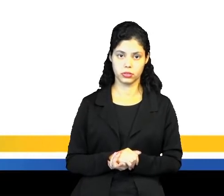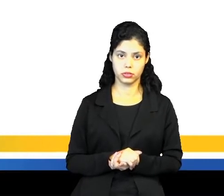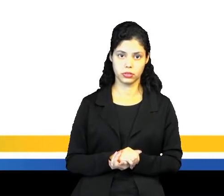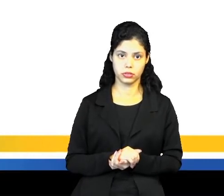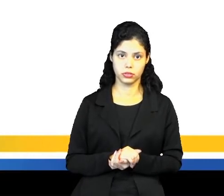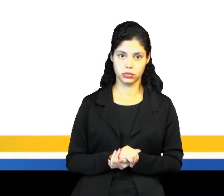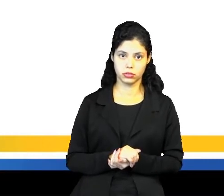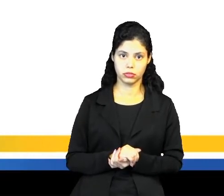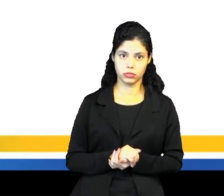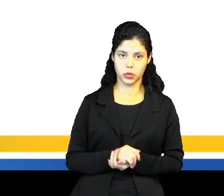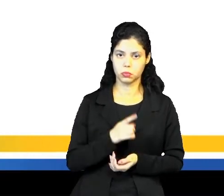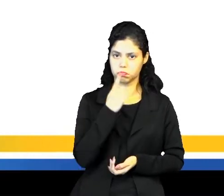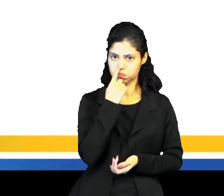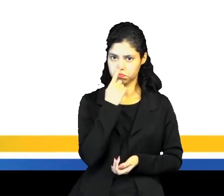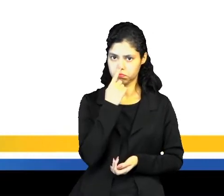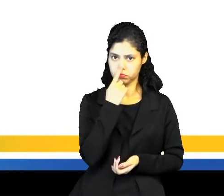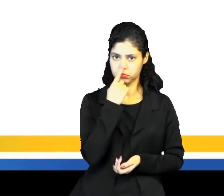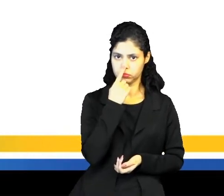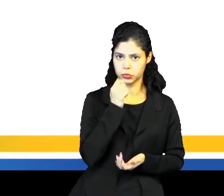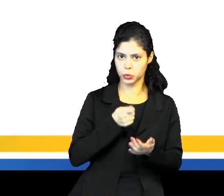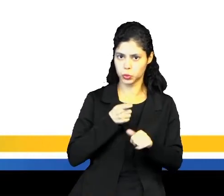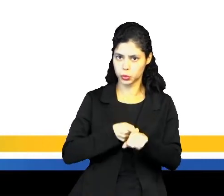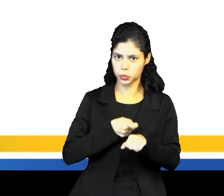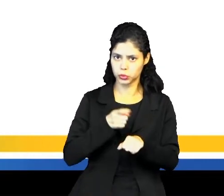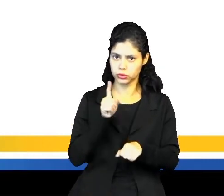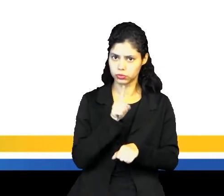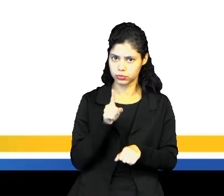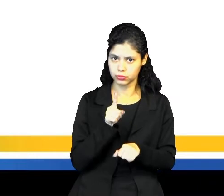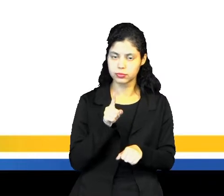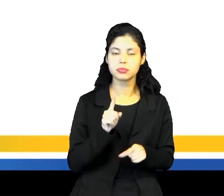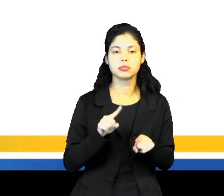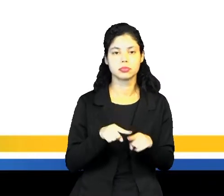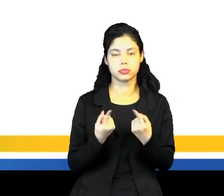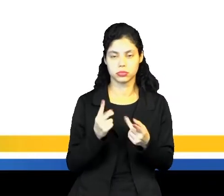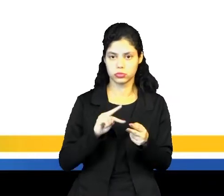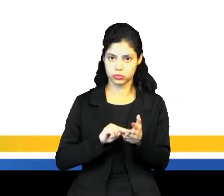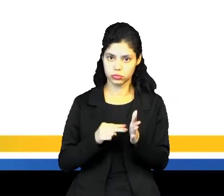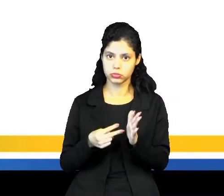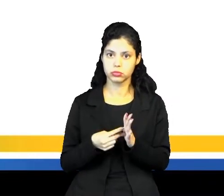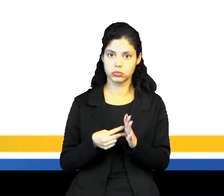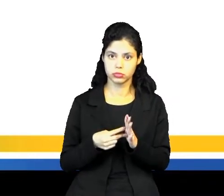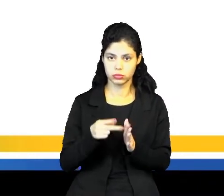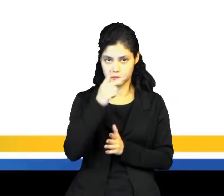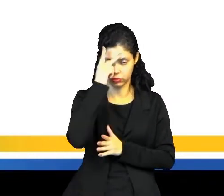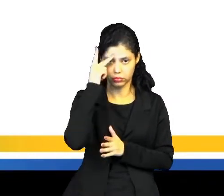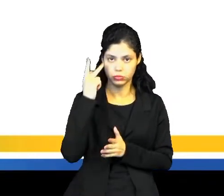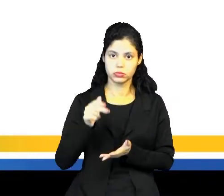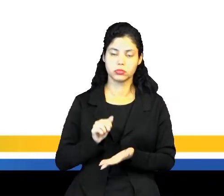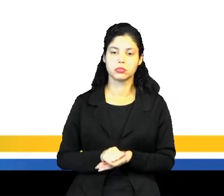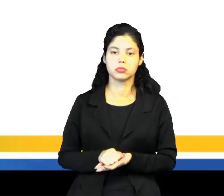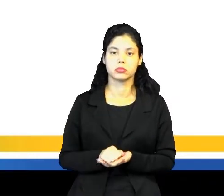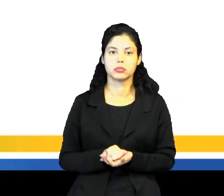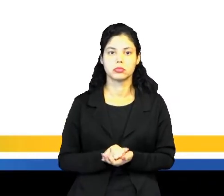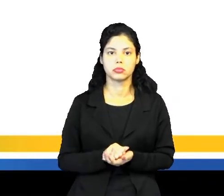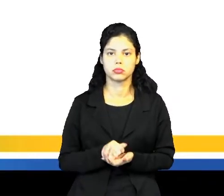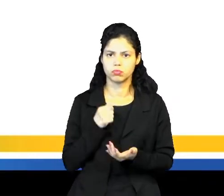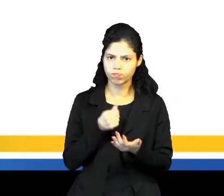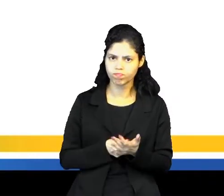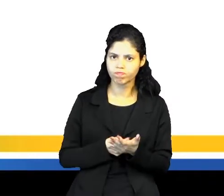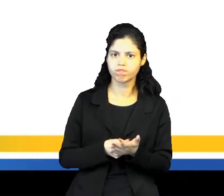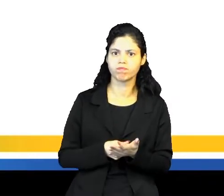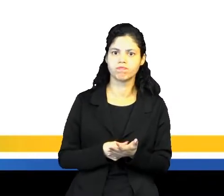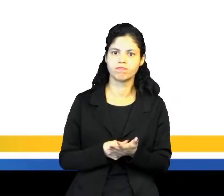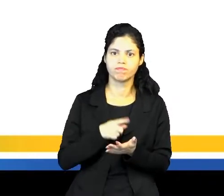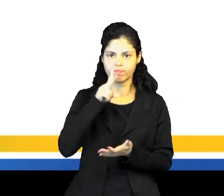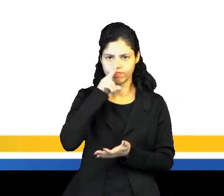ojos. Ou seja, duro de nariz, não é que o nariz dele é duro, né? Ele quis dizer ali que ele é uma pessoa, né, que ele é teimosa,